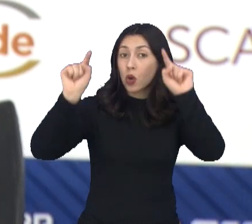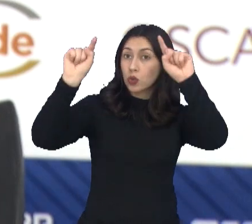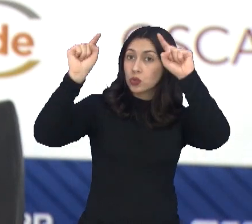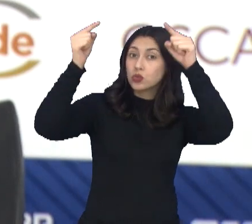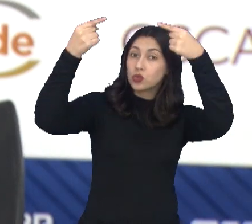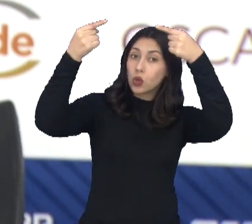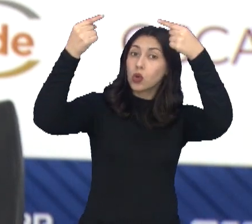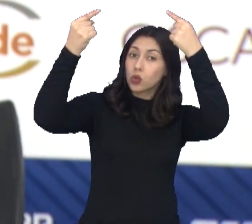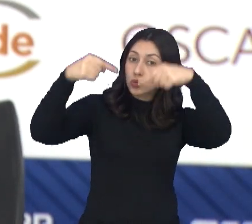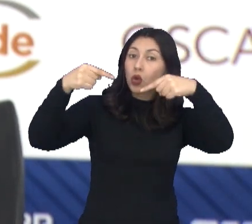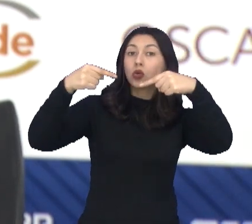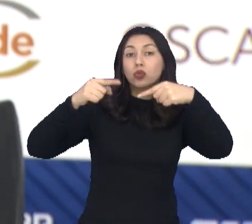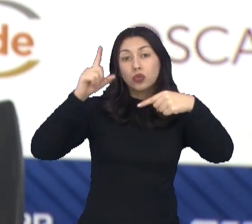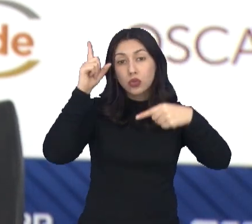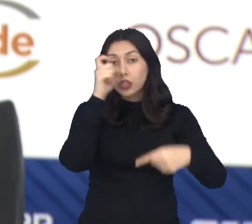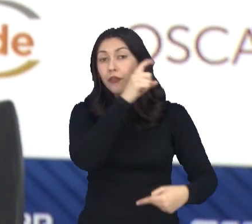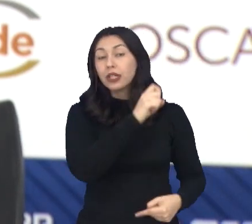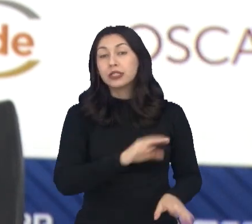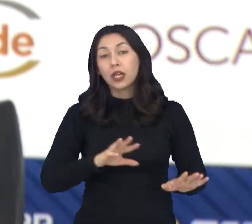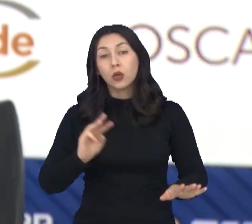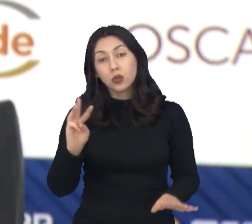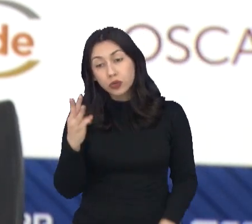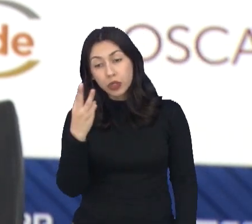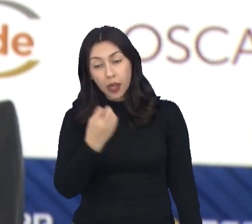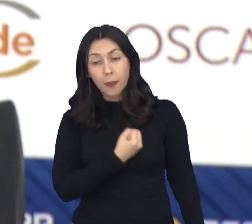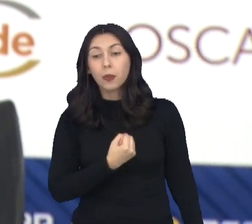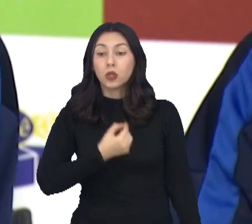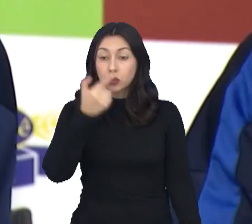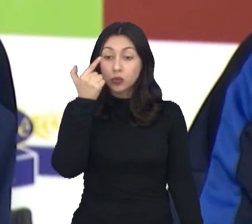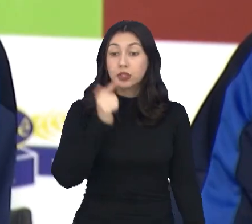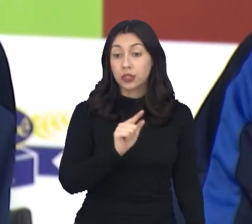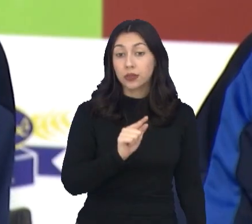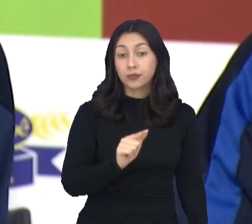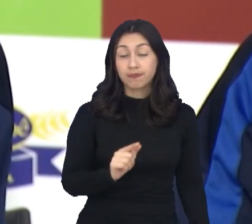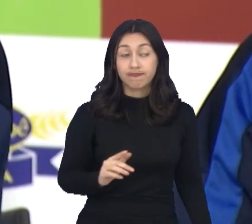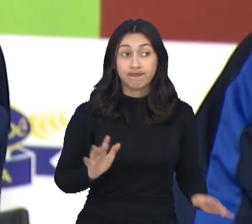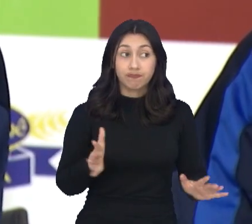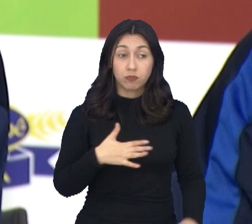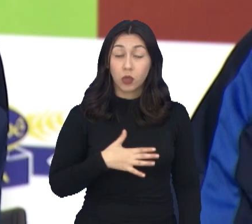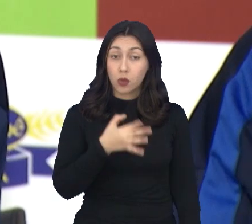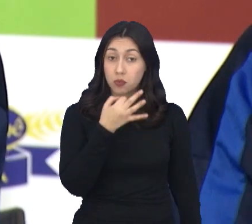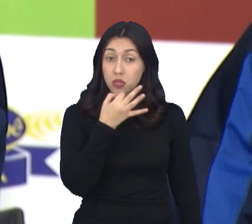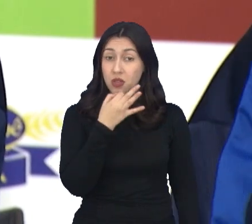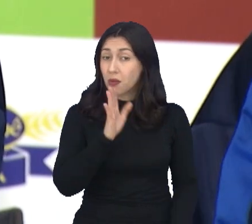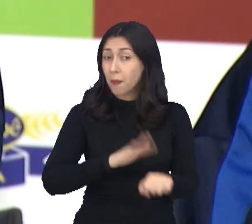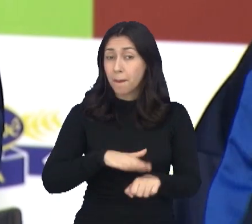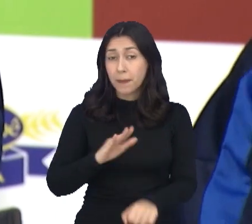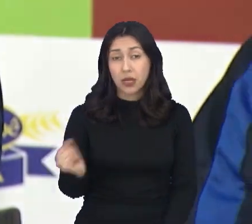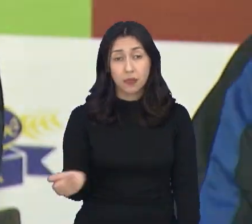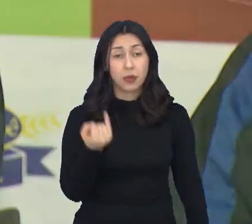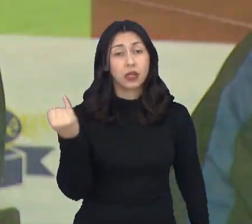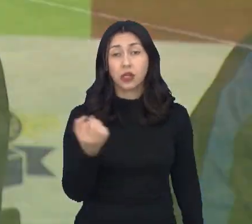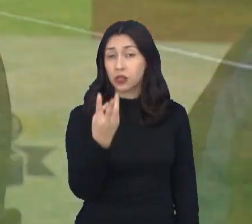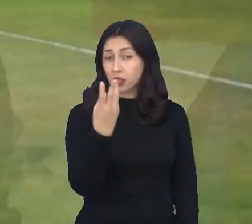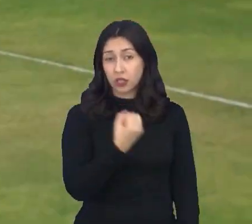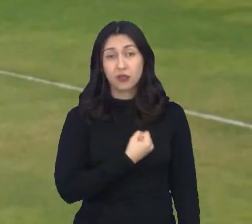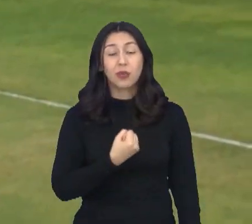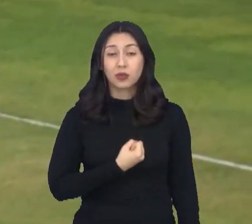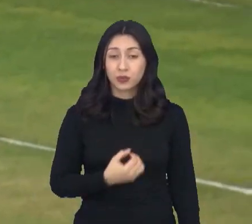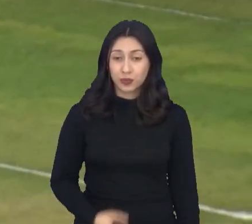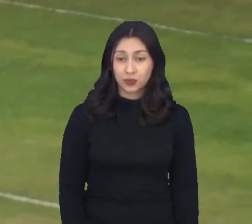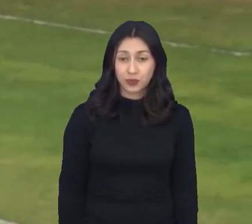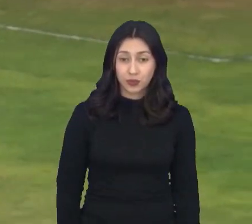3 pontos e a gente conseguiu isso e estamos garantidos na próxima fase. Eu acho que isso é o mais importante, né? Os 3 pontos e a classificação.